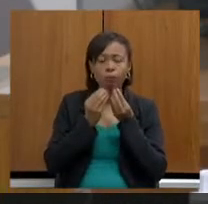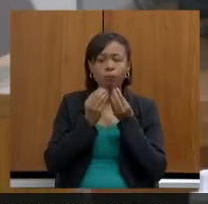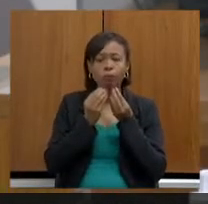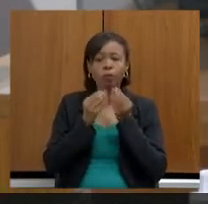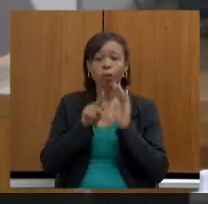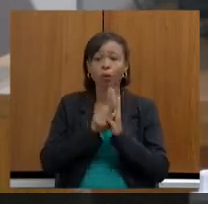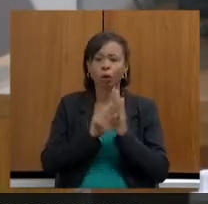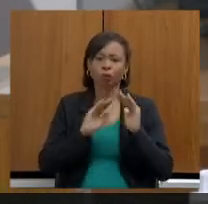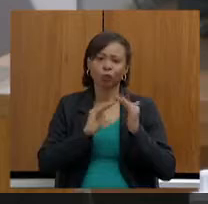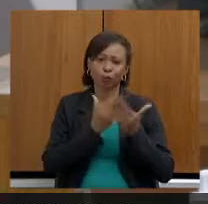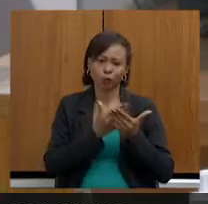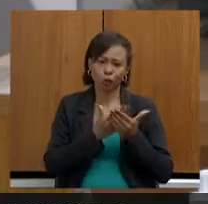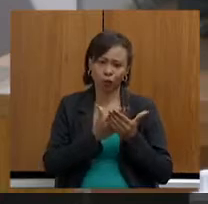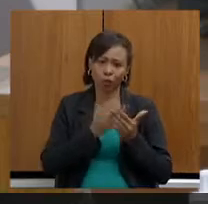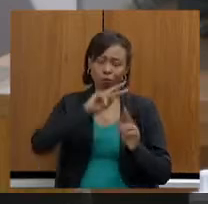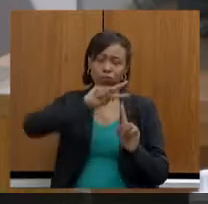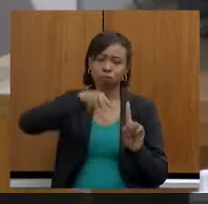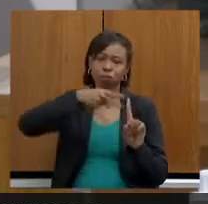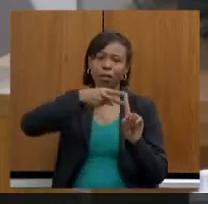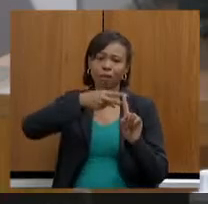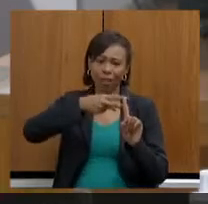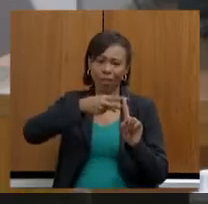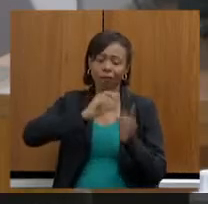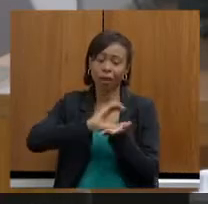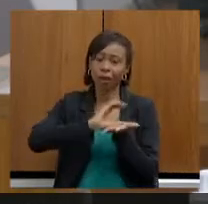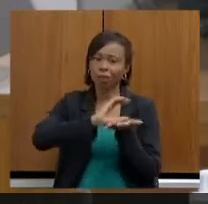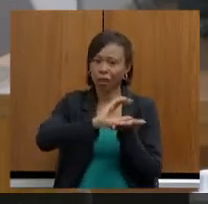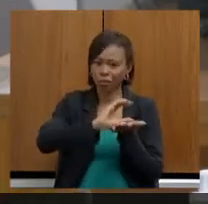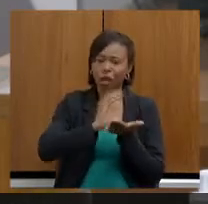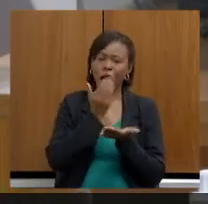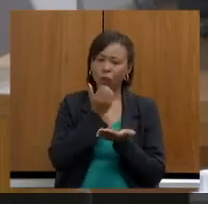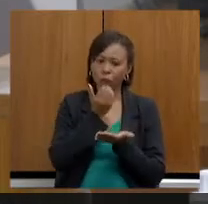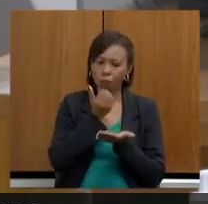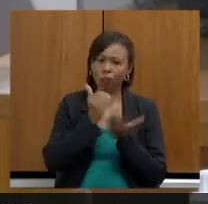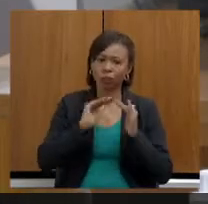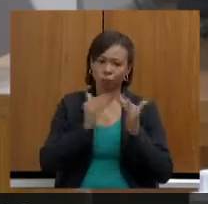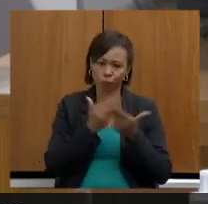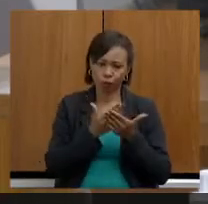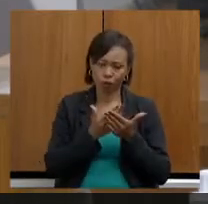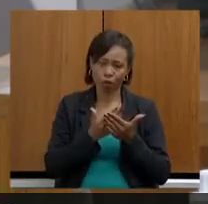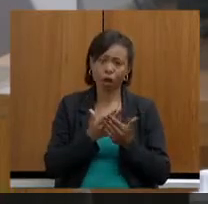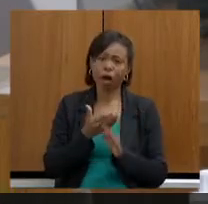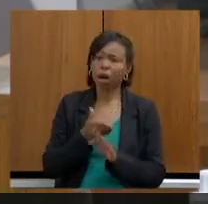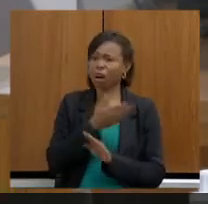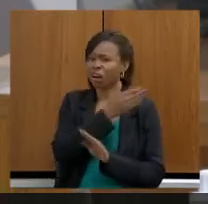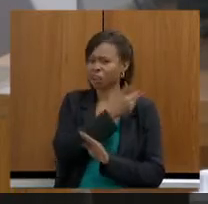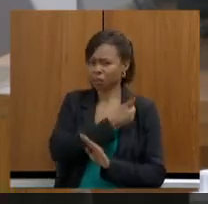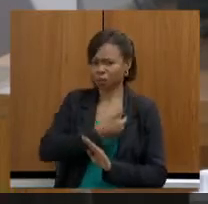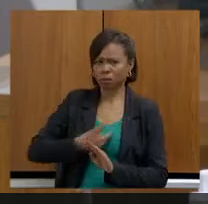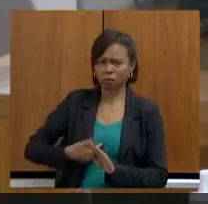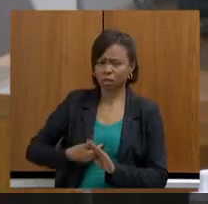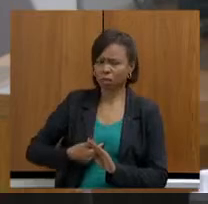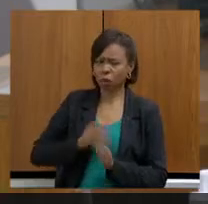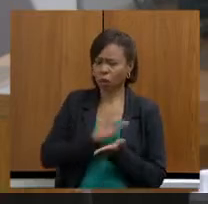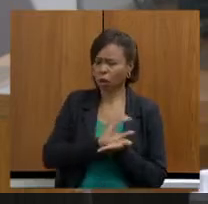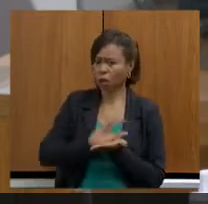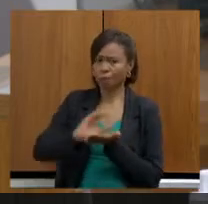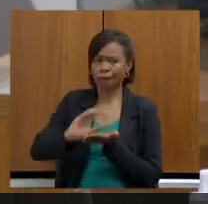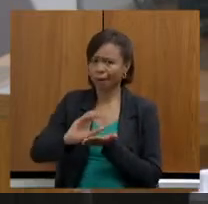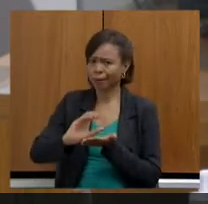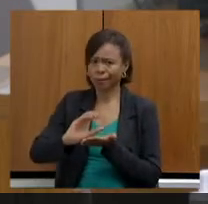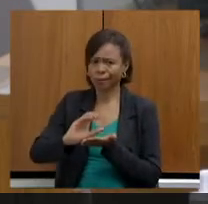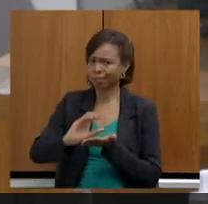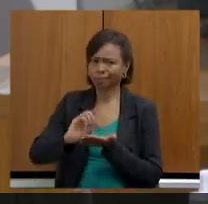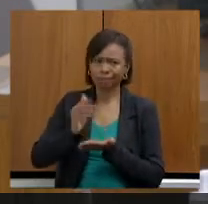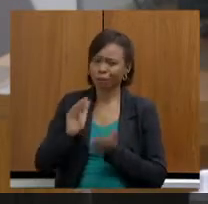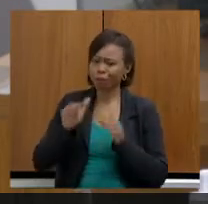dobrar o repasse Estadual de merenda escolar no final do governo anterior os repasses estaduais não chegavam para as